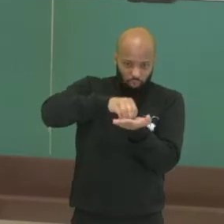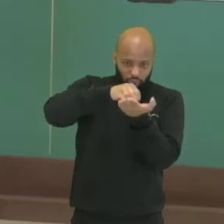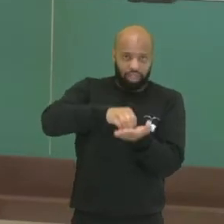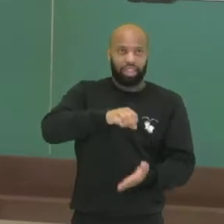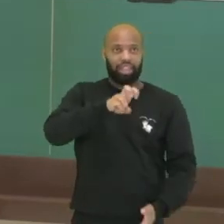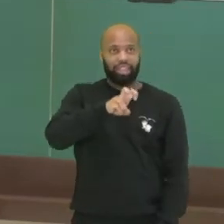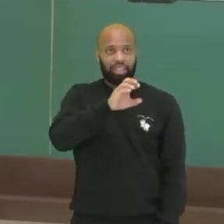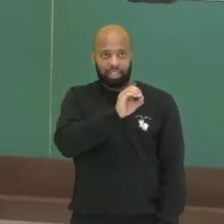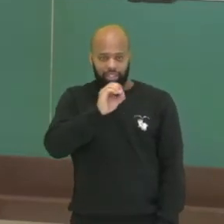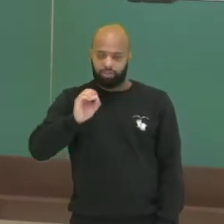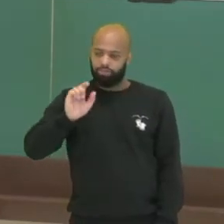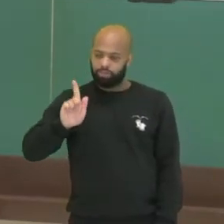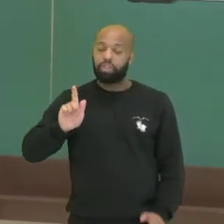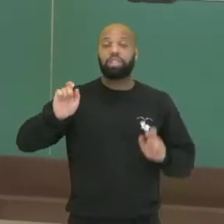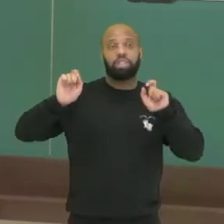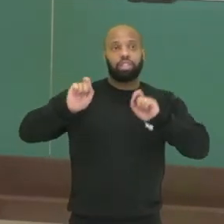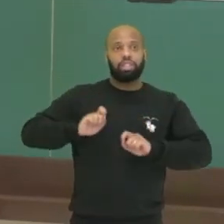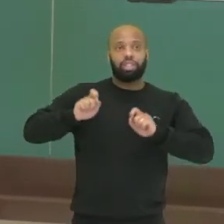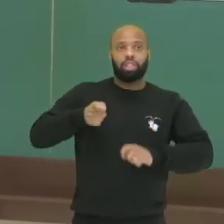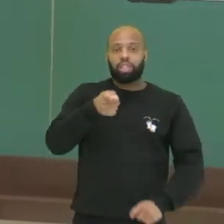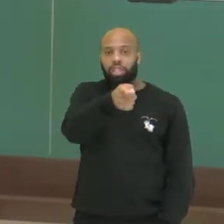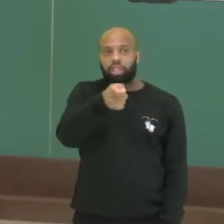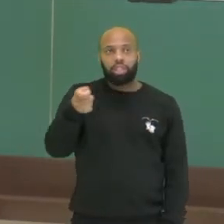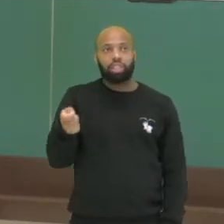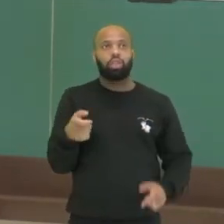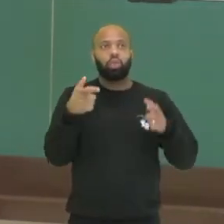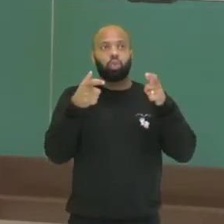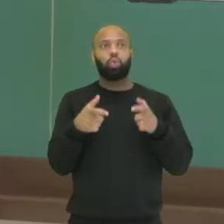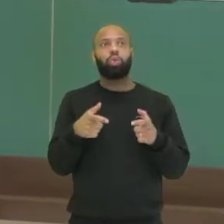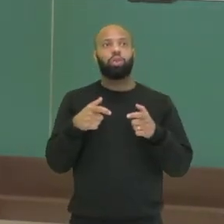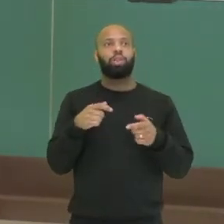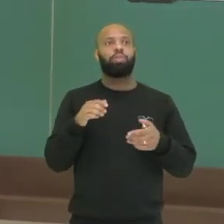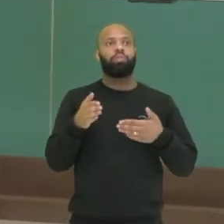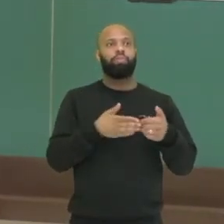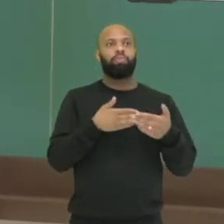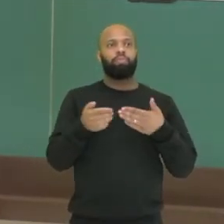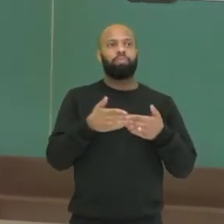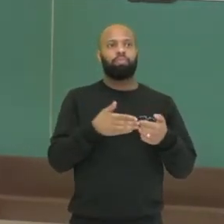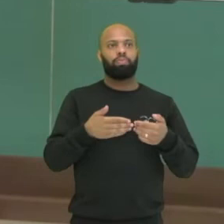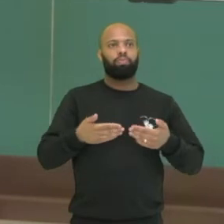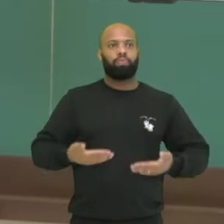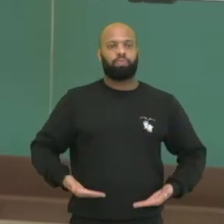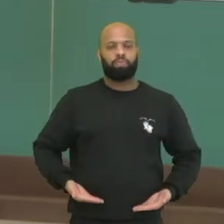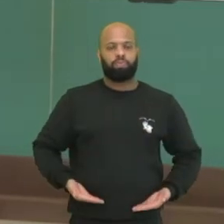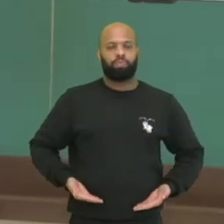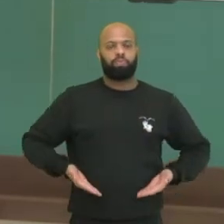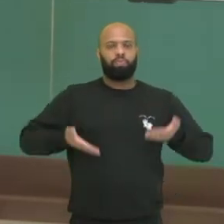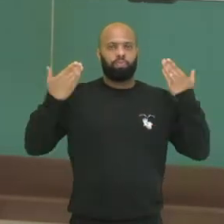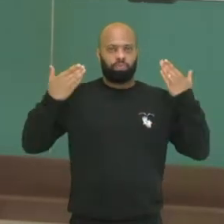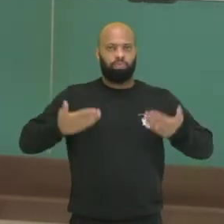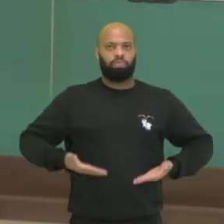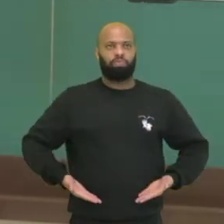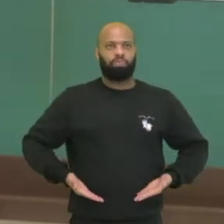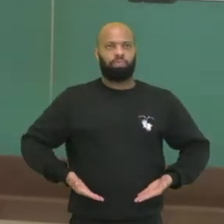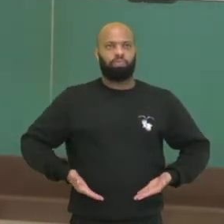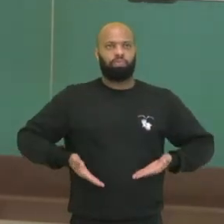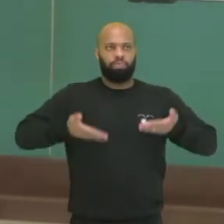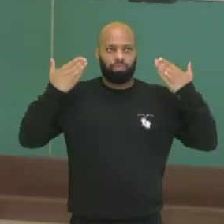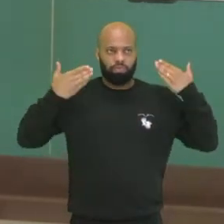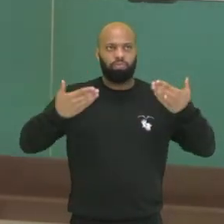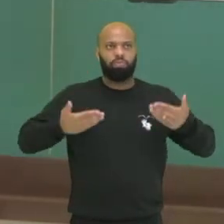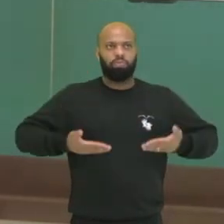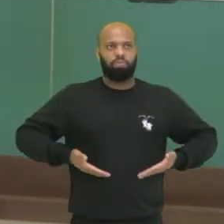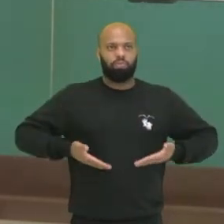e você pode atingir o teu adversário em utilizando de qualquer parte da